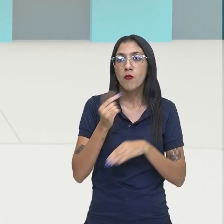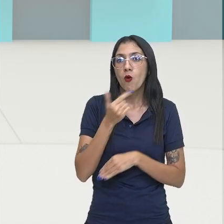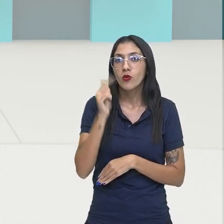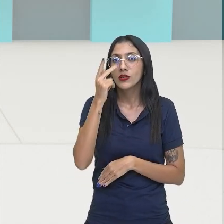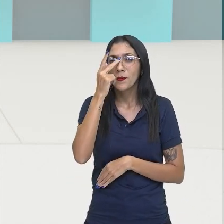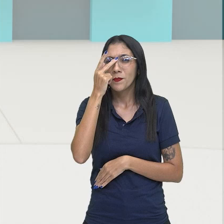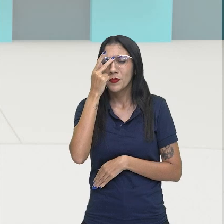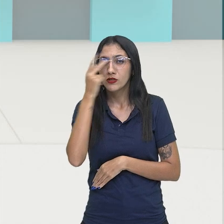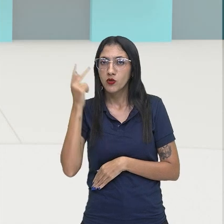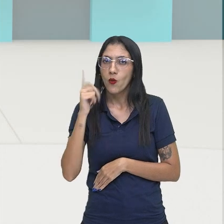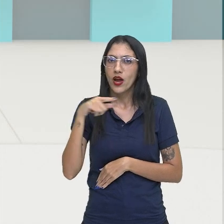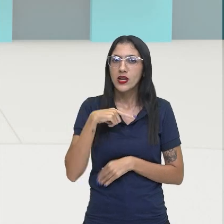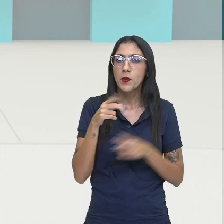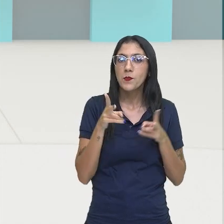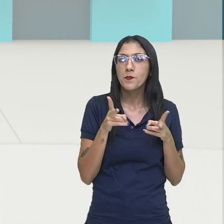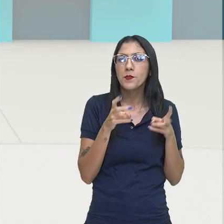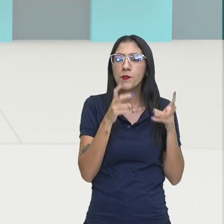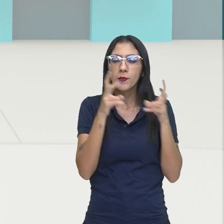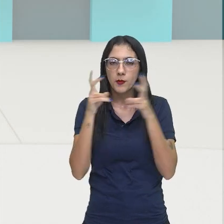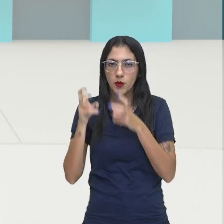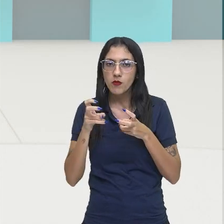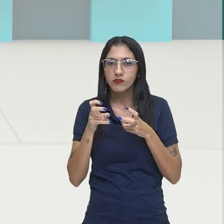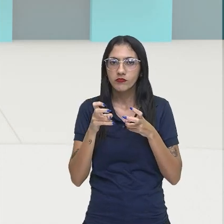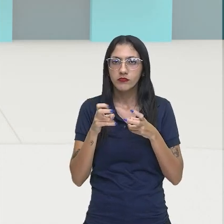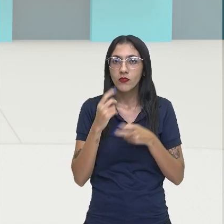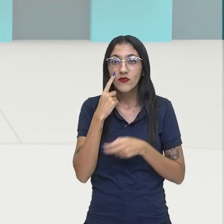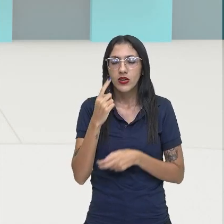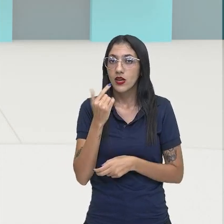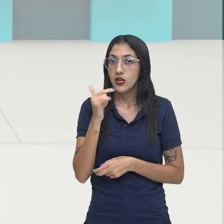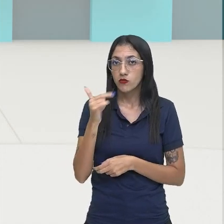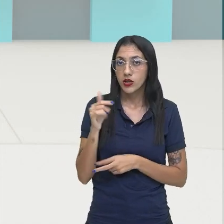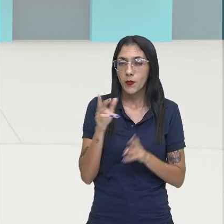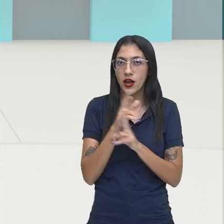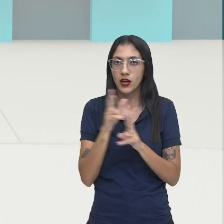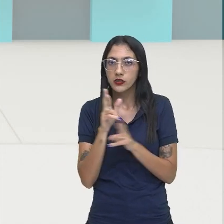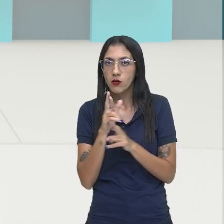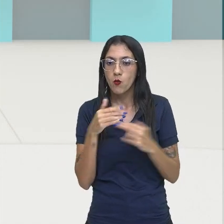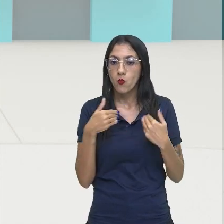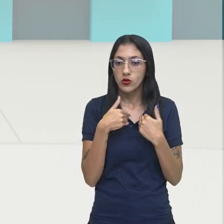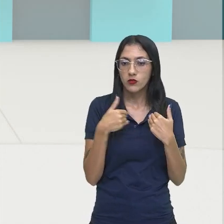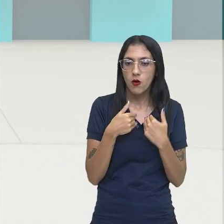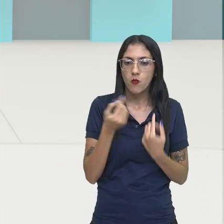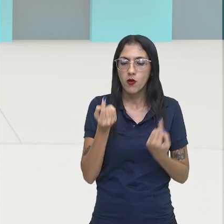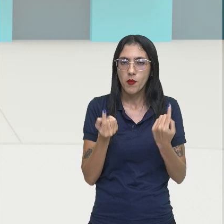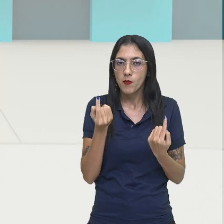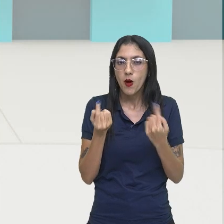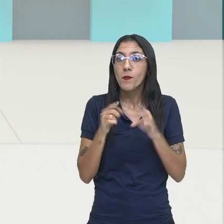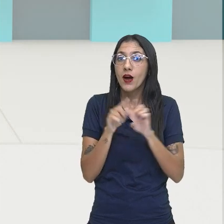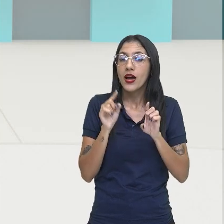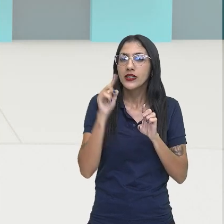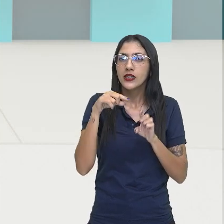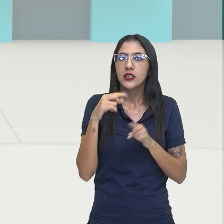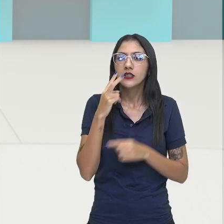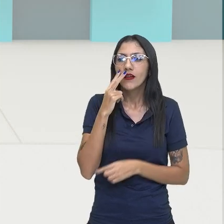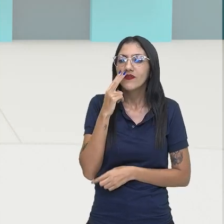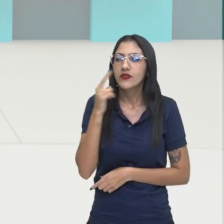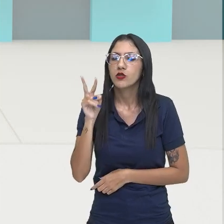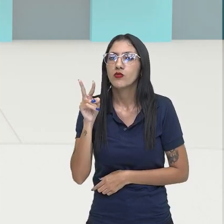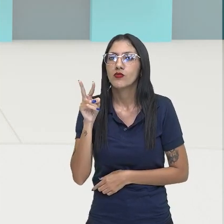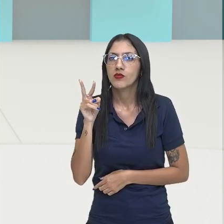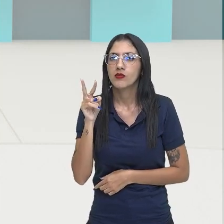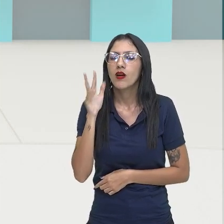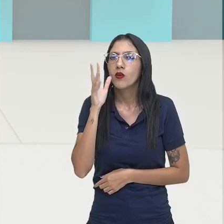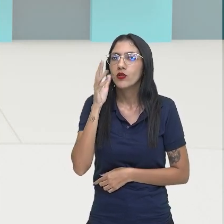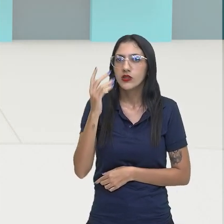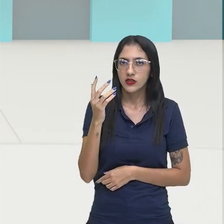É o narrador observador. Veja que ele não é o leão, ele não é o javali, mas ele está percebendo o que está acontecendo